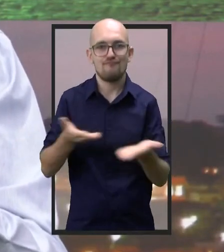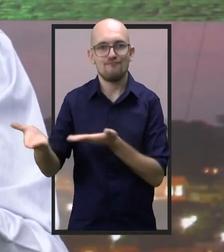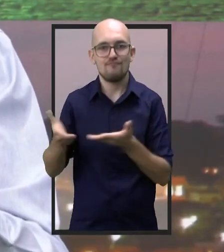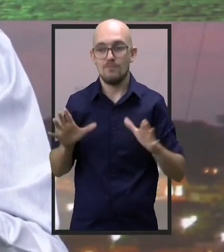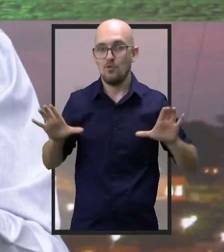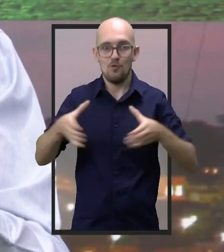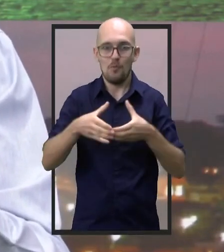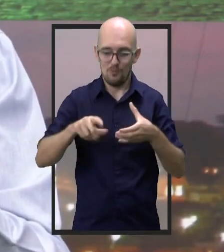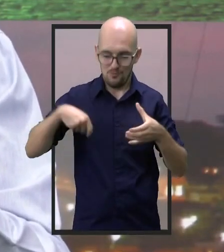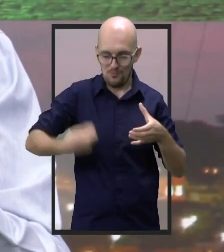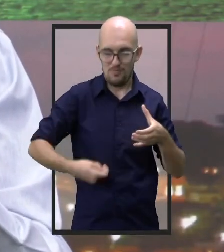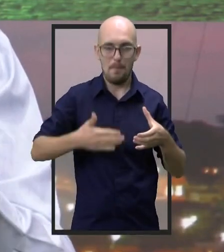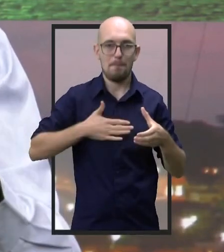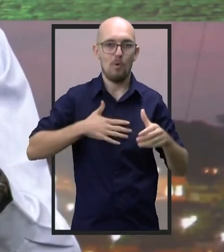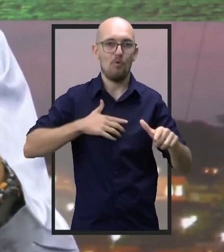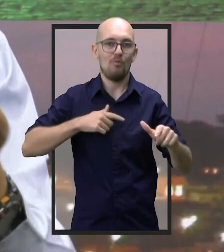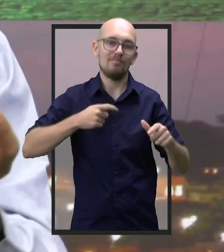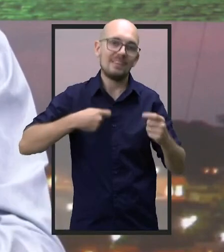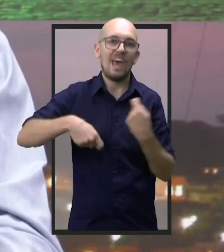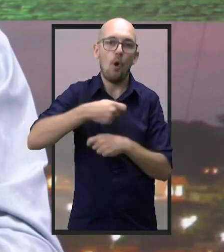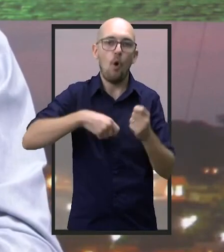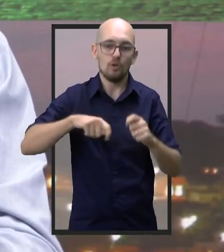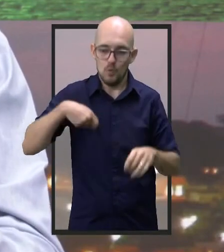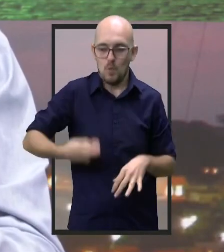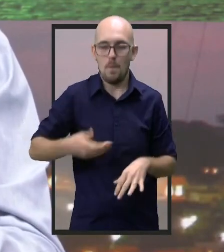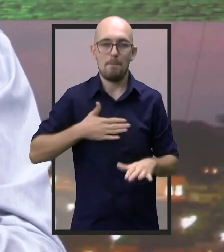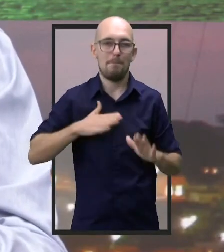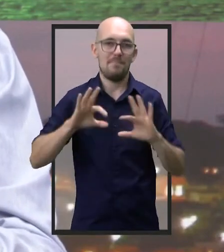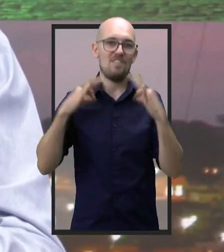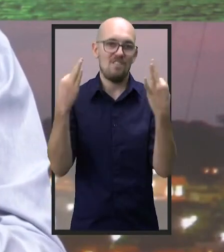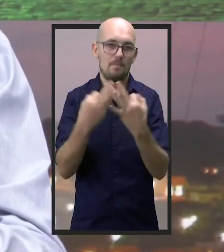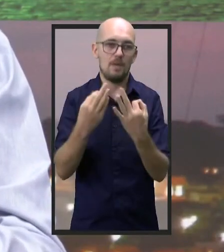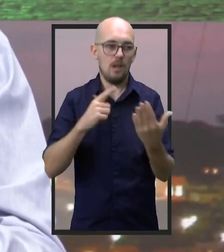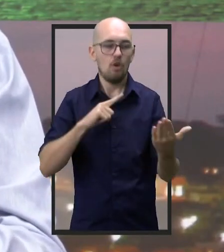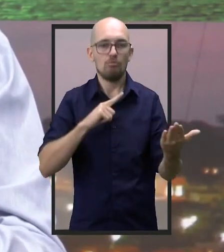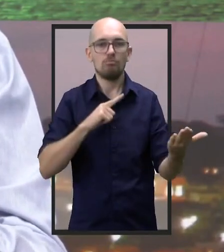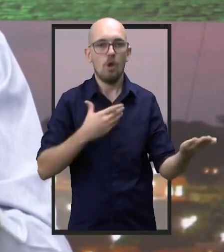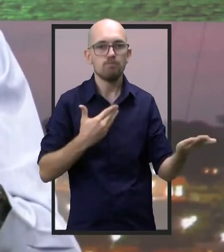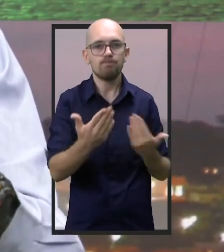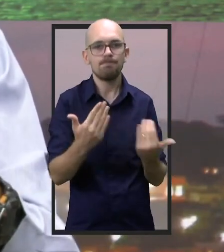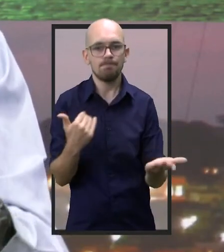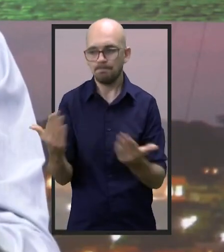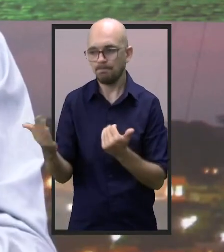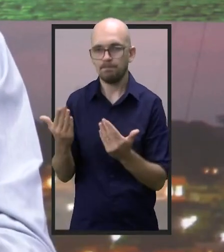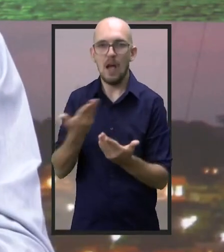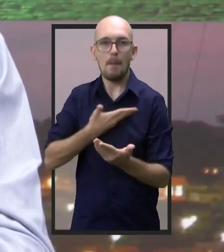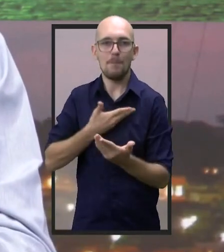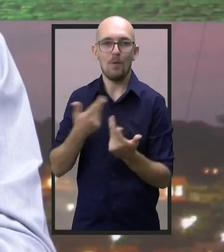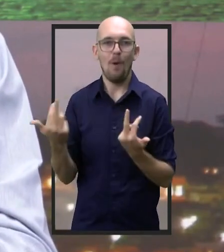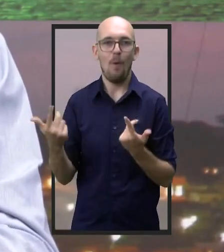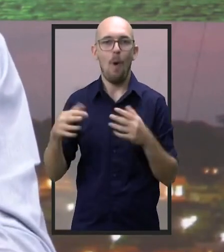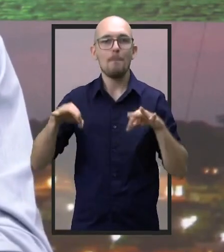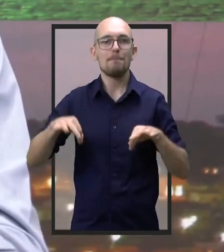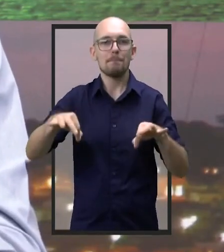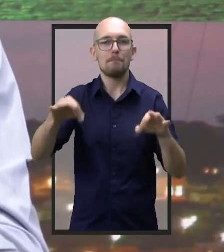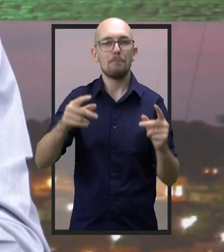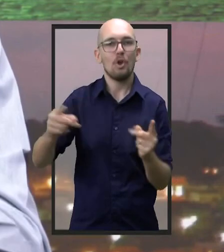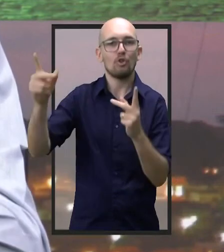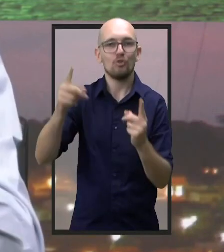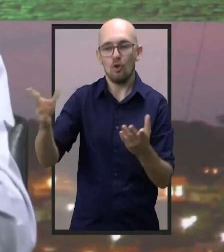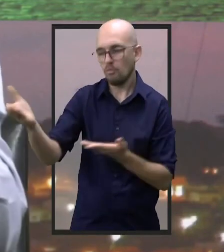aqui que eu tenho a minha família. E eu compartilho com meus colegas produtores todo esse valor que temos